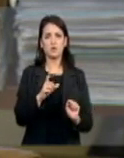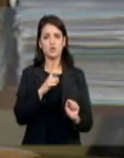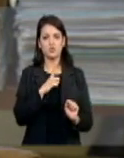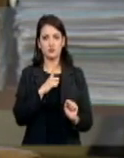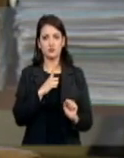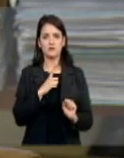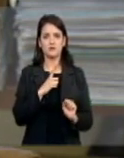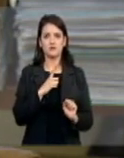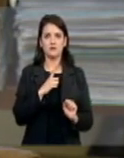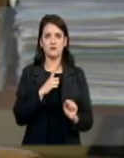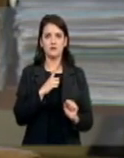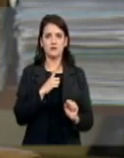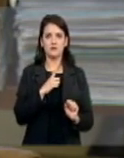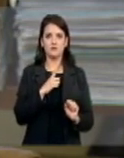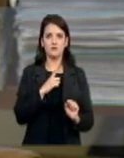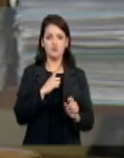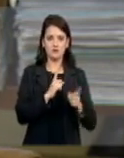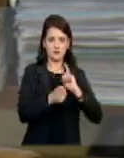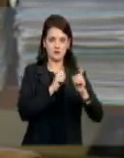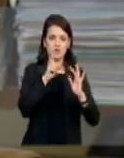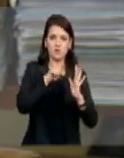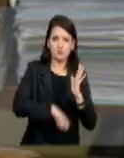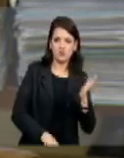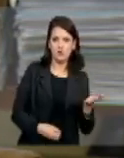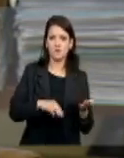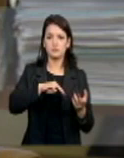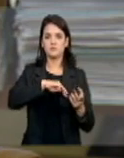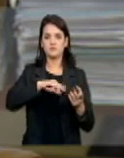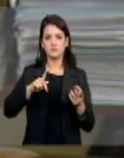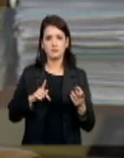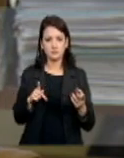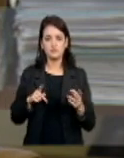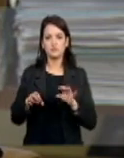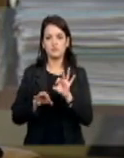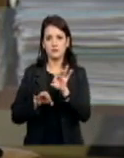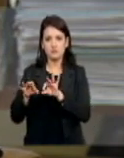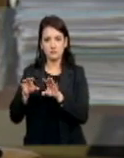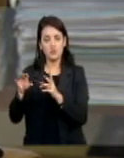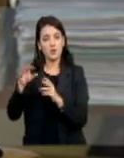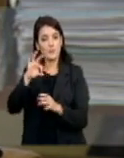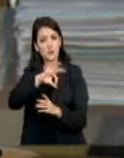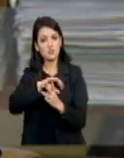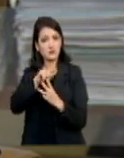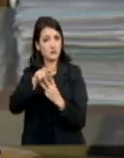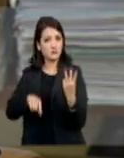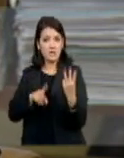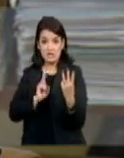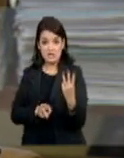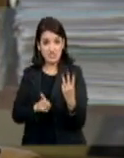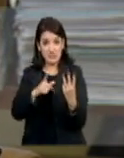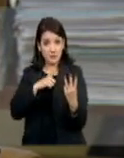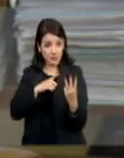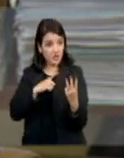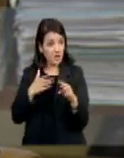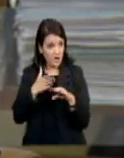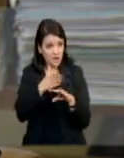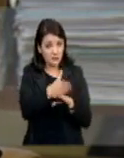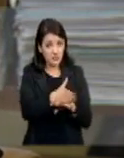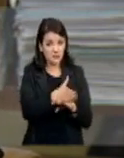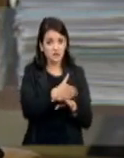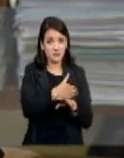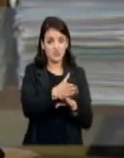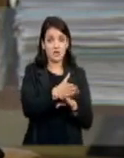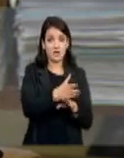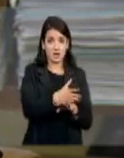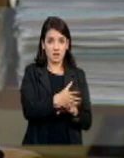administração tributária ministério público e organismos policiais sempre poderão pretender o acesso às contas